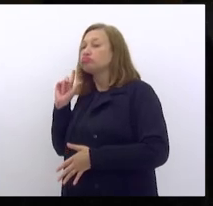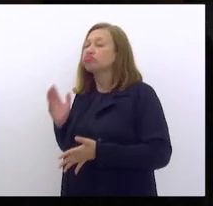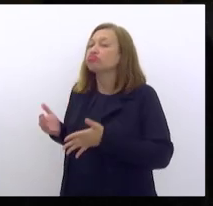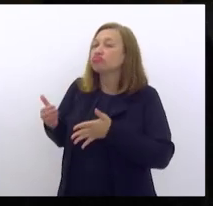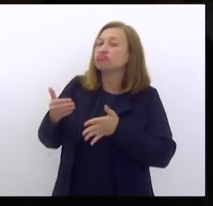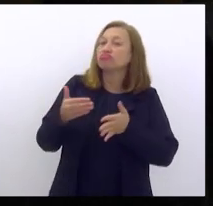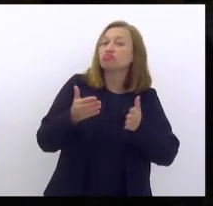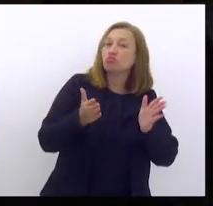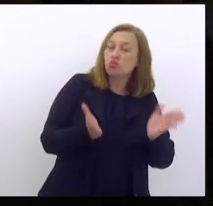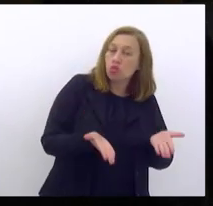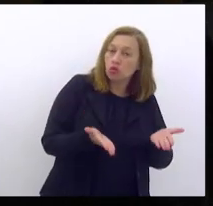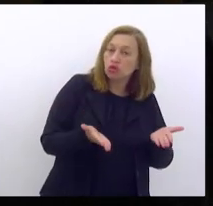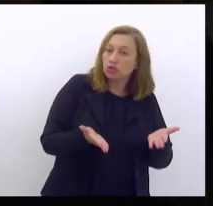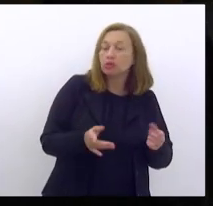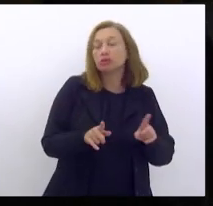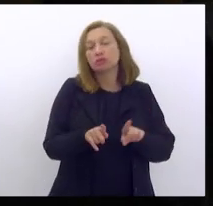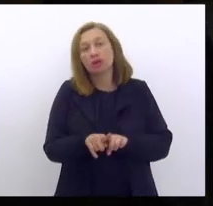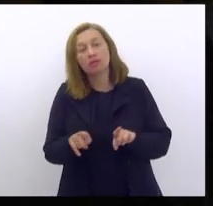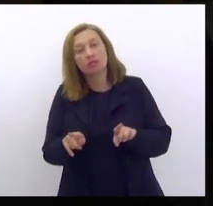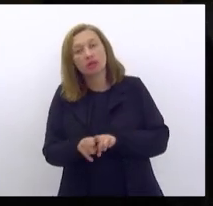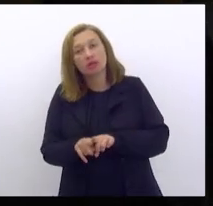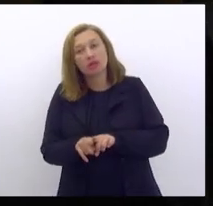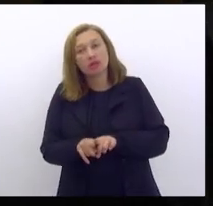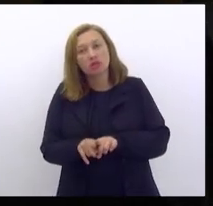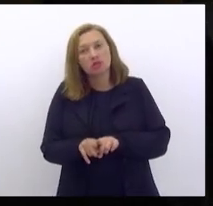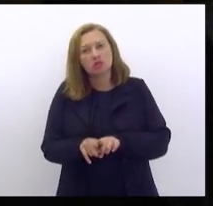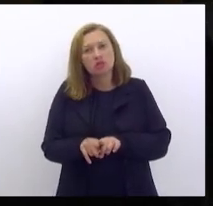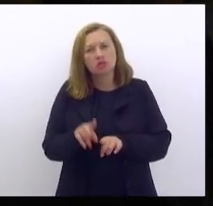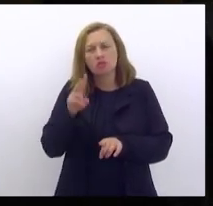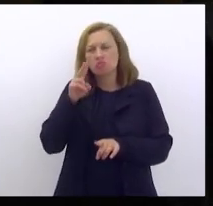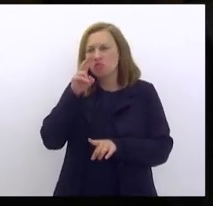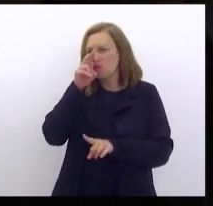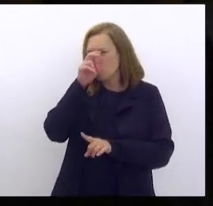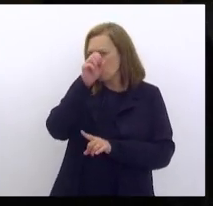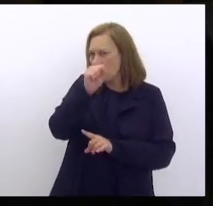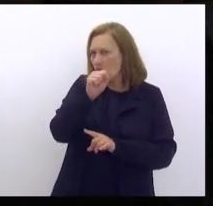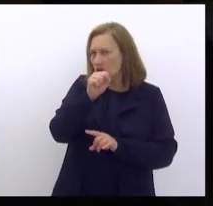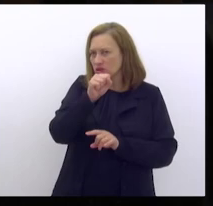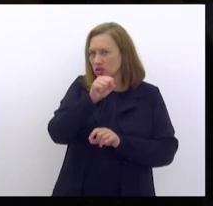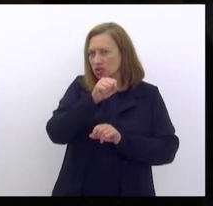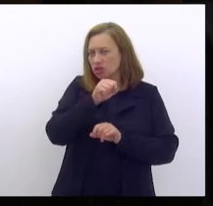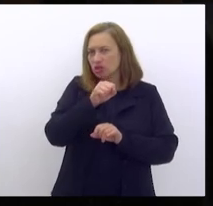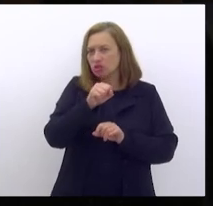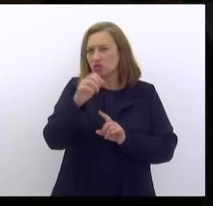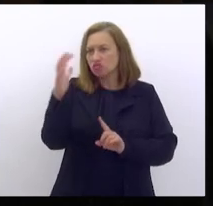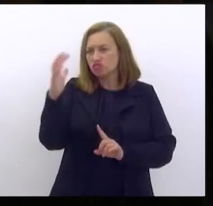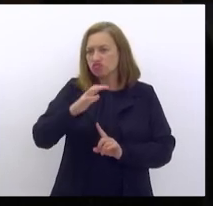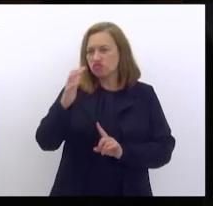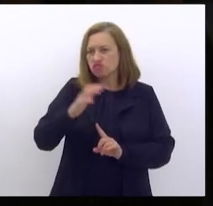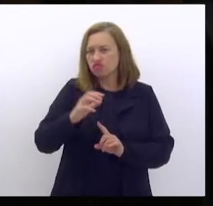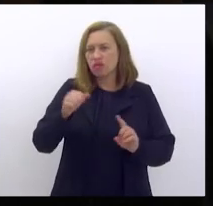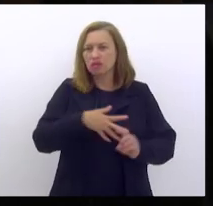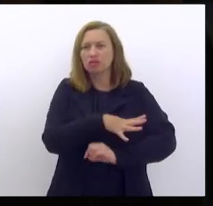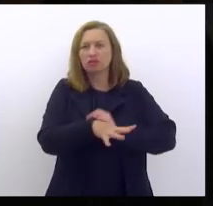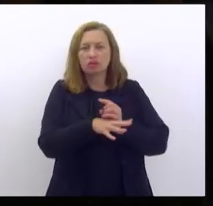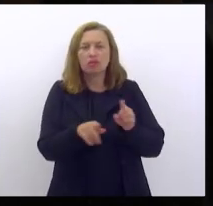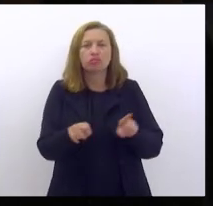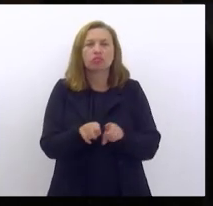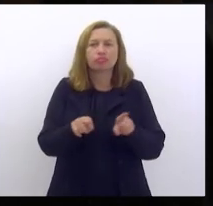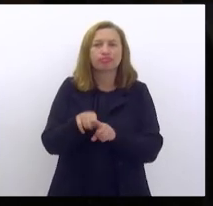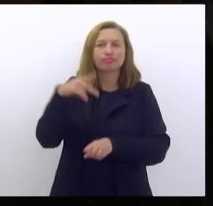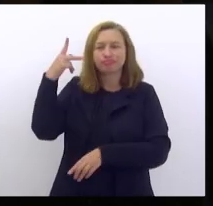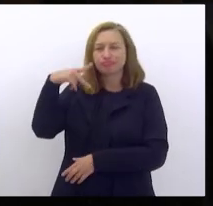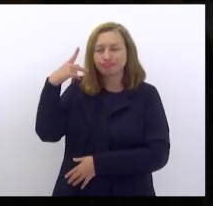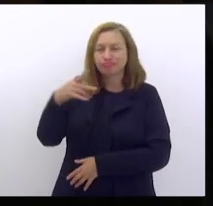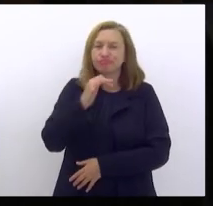hoje com uma forte repercussão na sociedade e no nosso parlamento